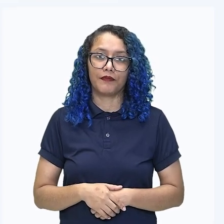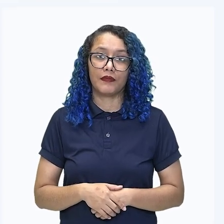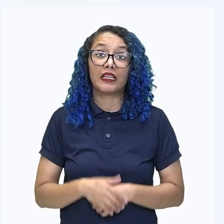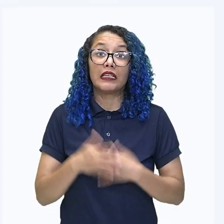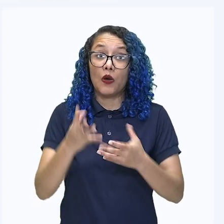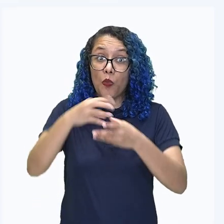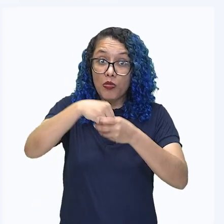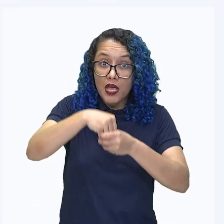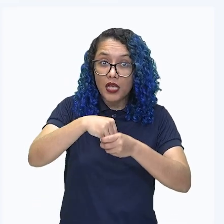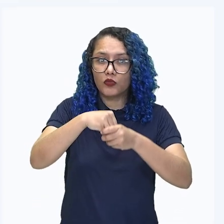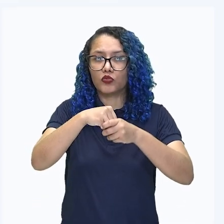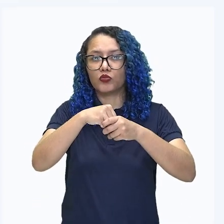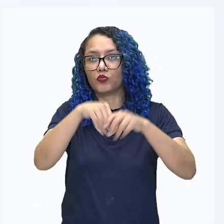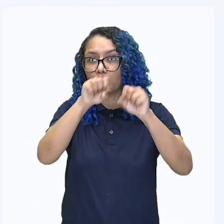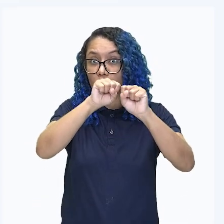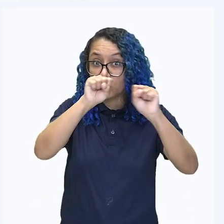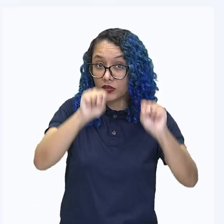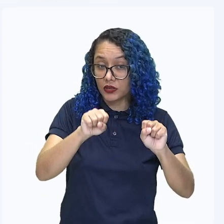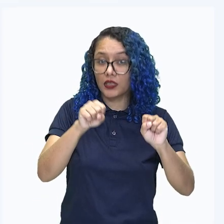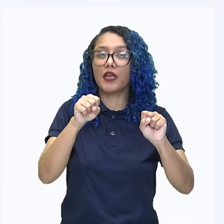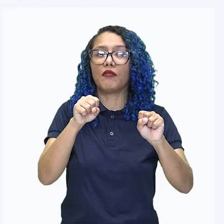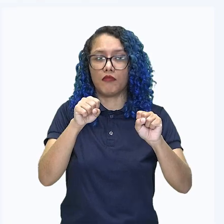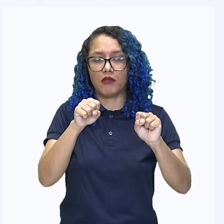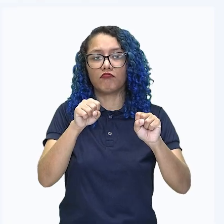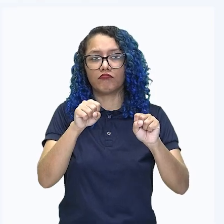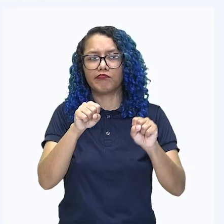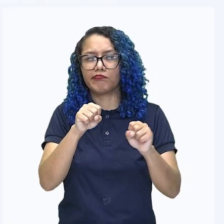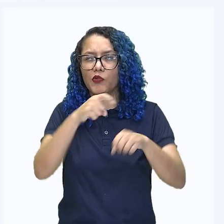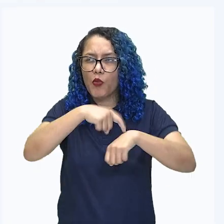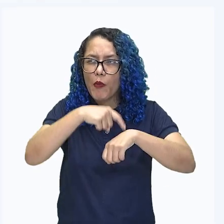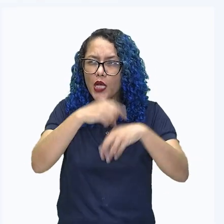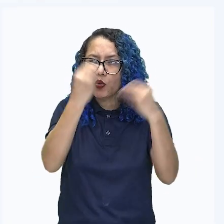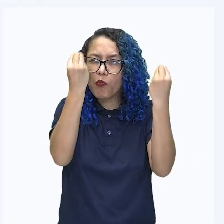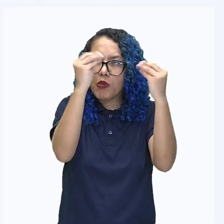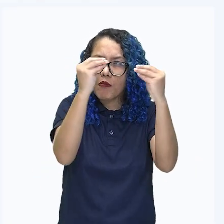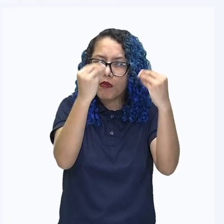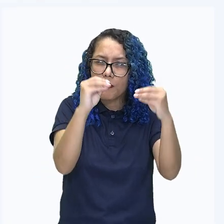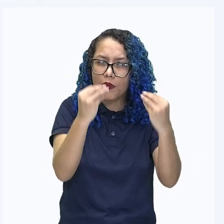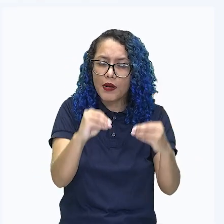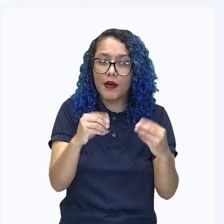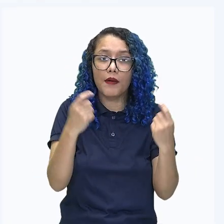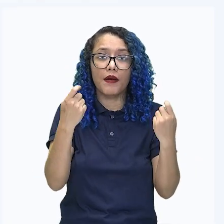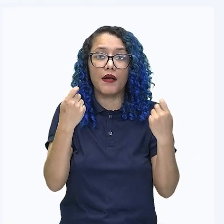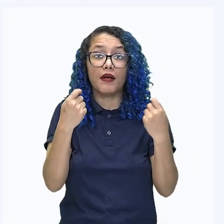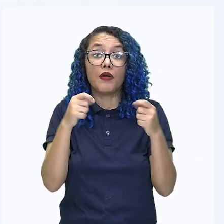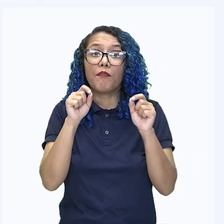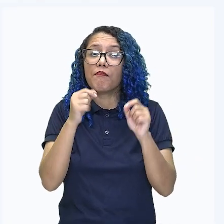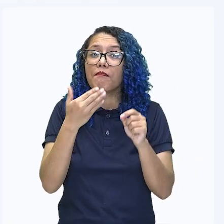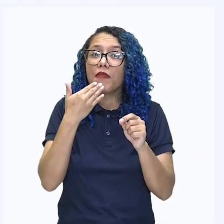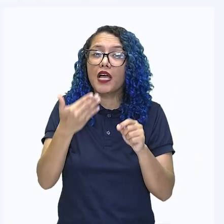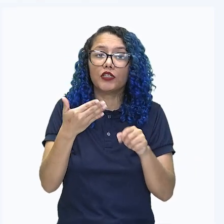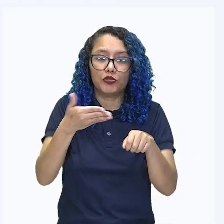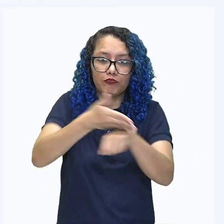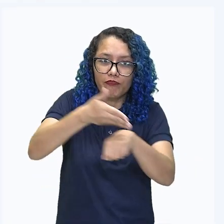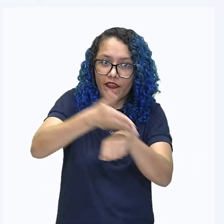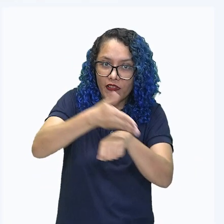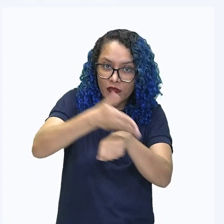do Diário Digital, quando a gente está em um dia para fazer esse lançamento, esse dia vai pedir pela